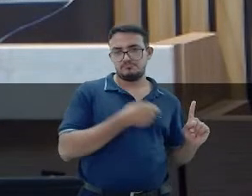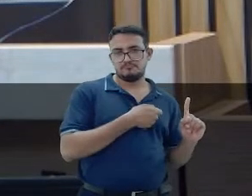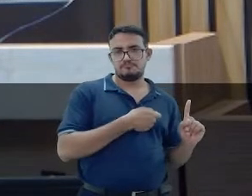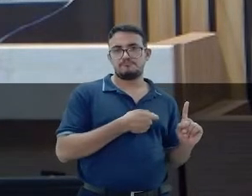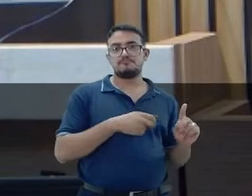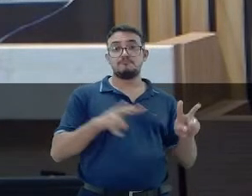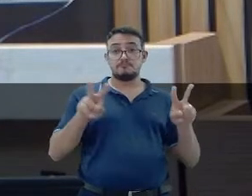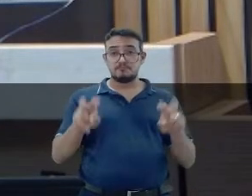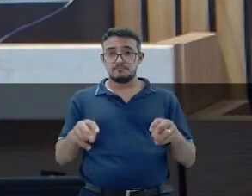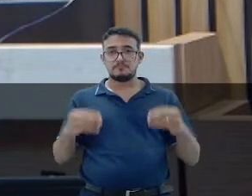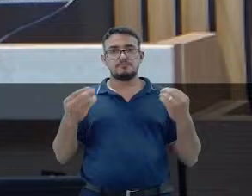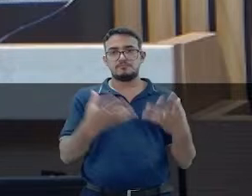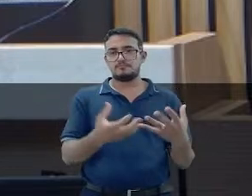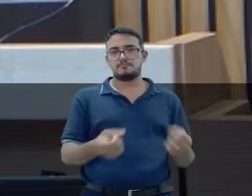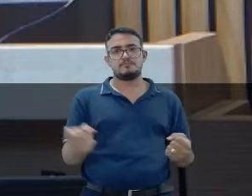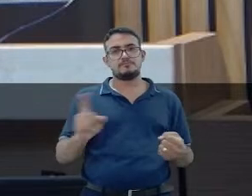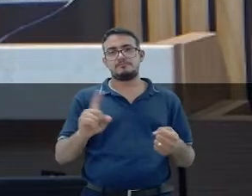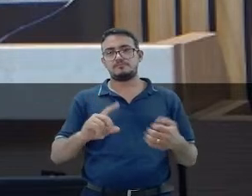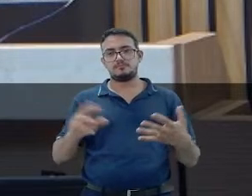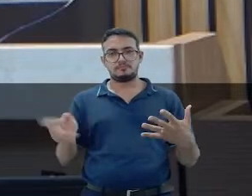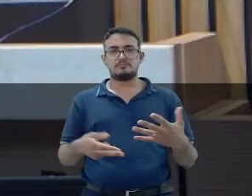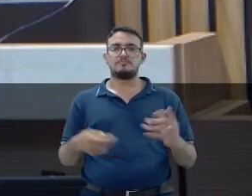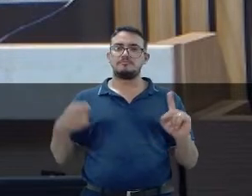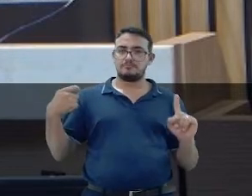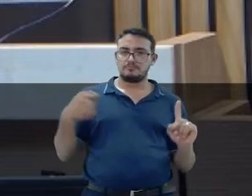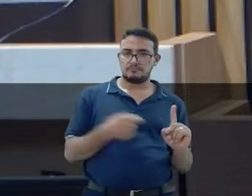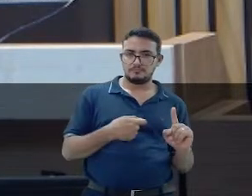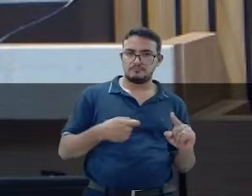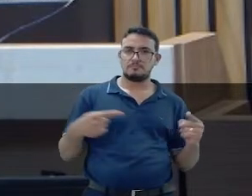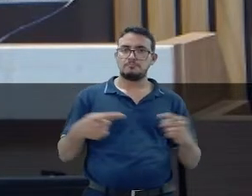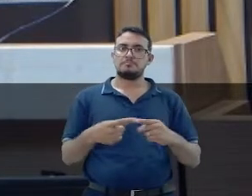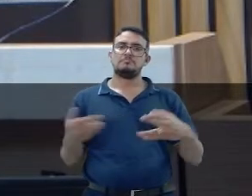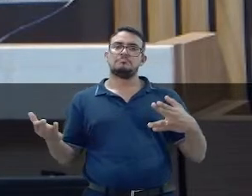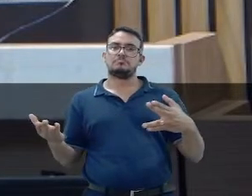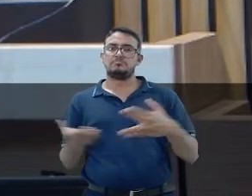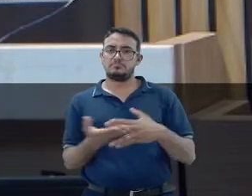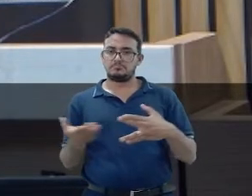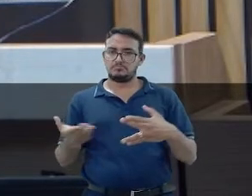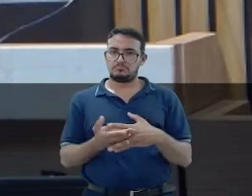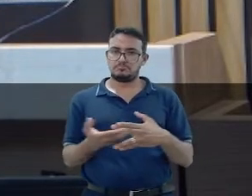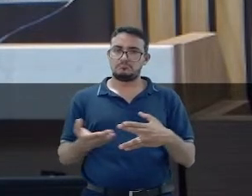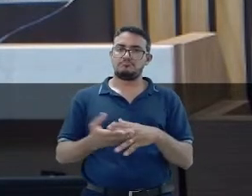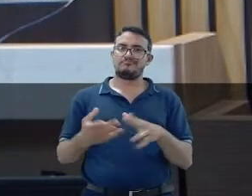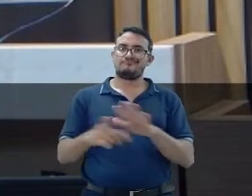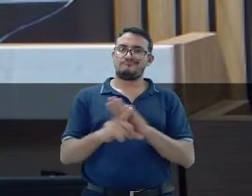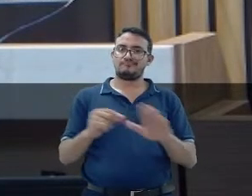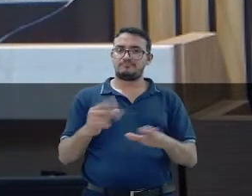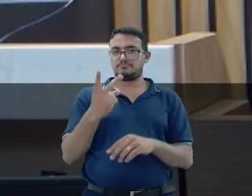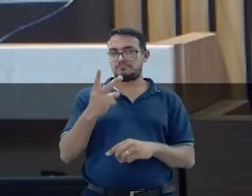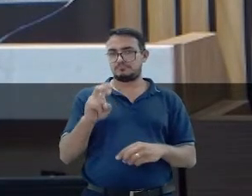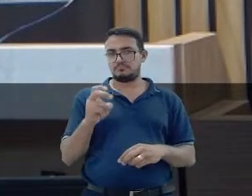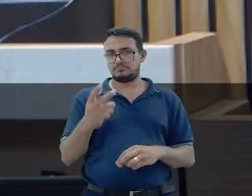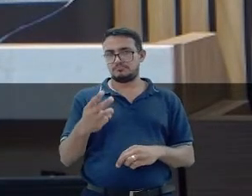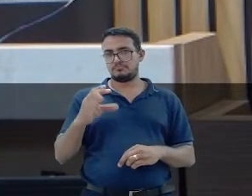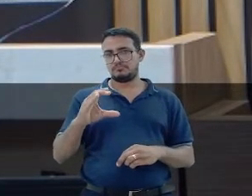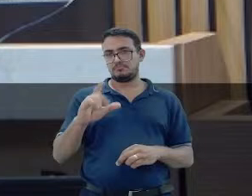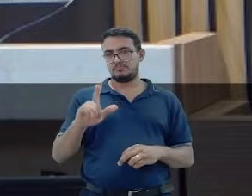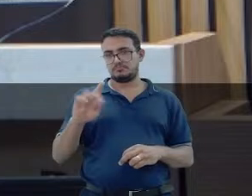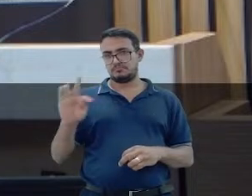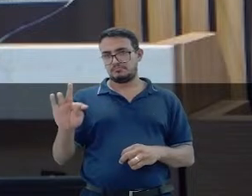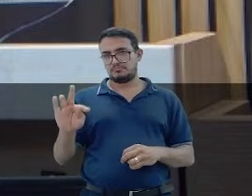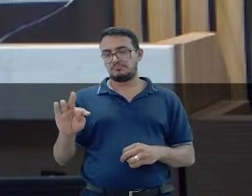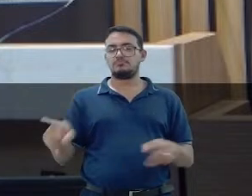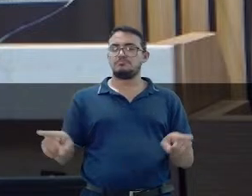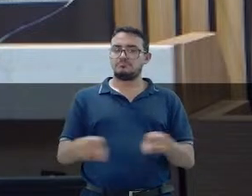negar provimento ao recurso do reclamante em relação aos intervalos do artigo 253 da CLT,